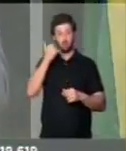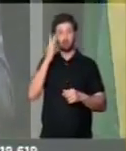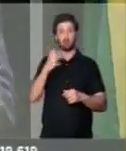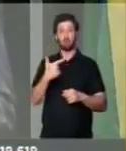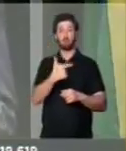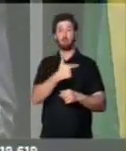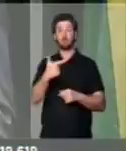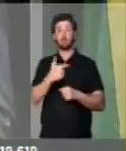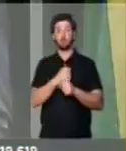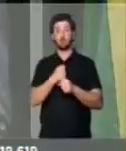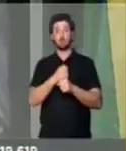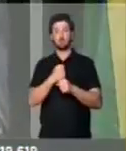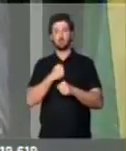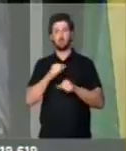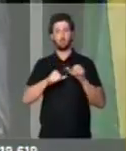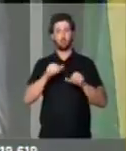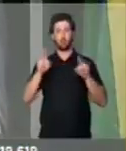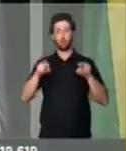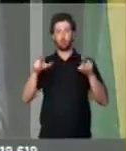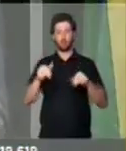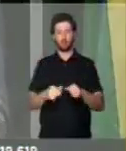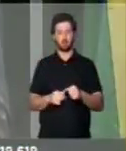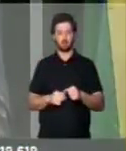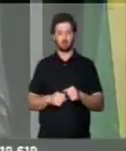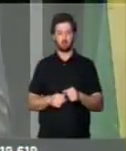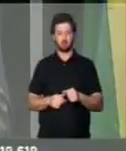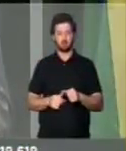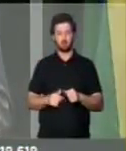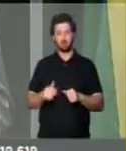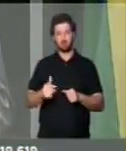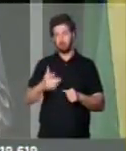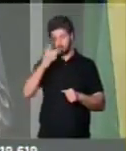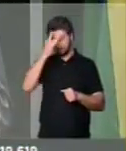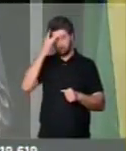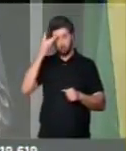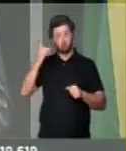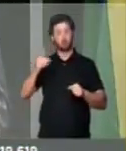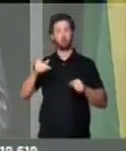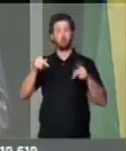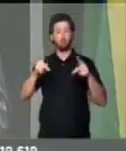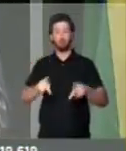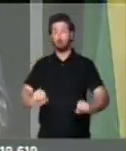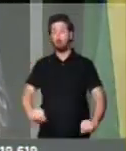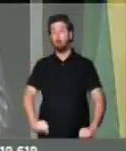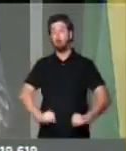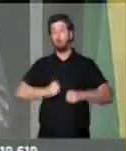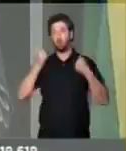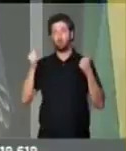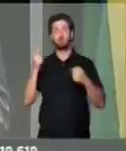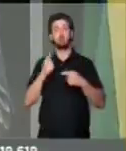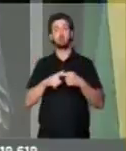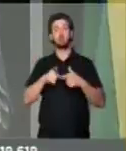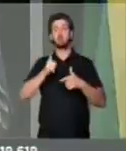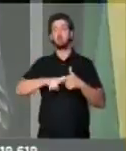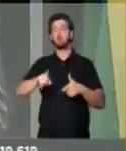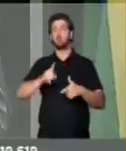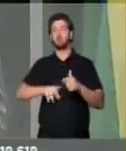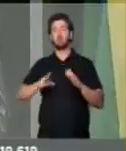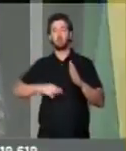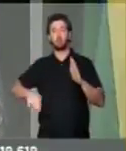há 22 anos, nunca mudei, e você vê a indignação do povo brasileiro. Saber que toda essa crise,